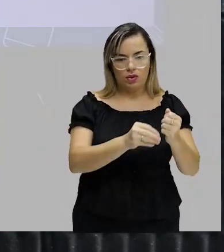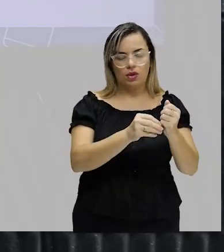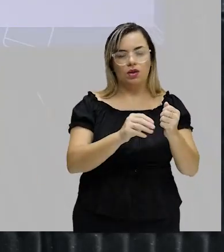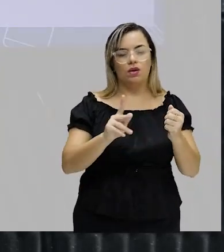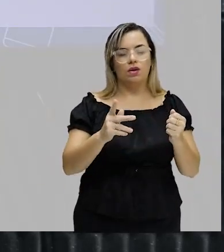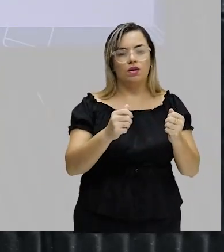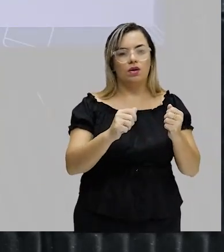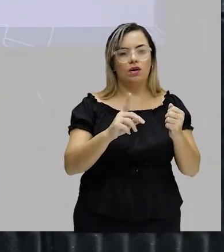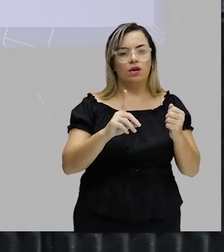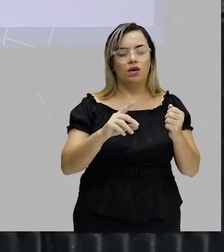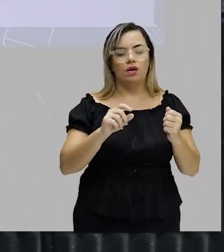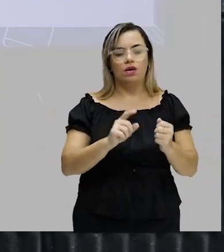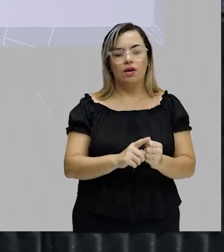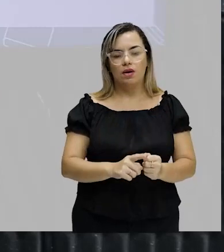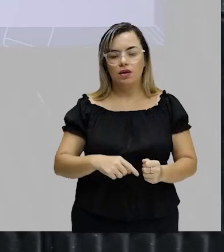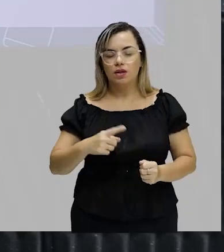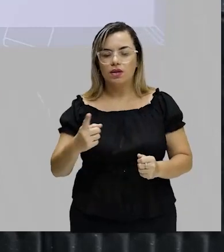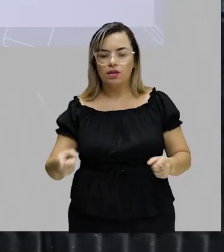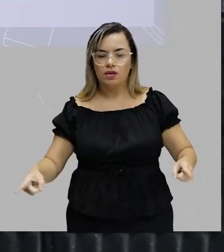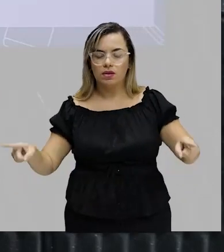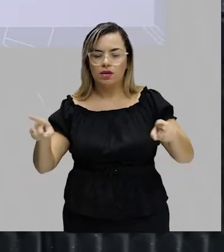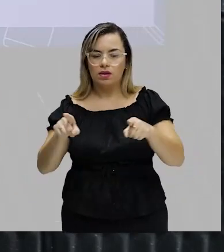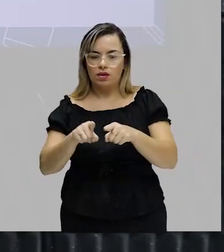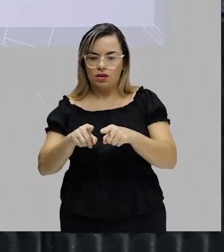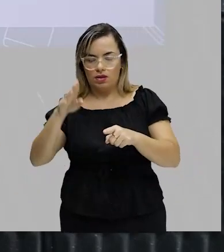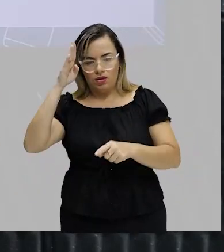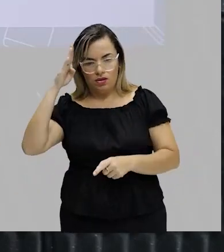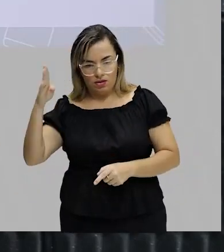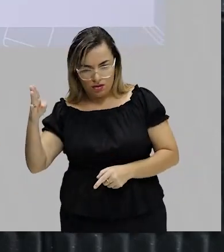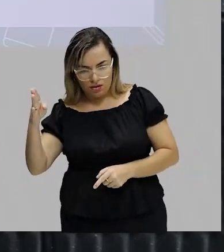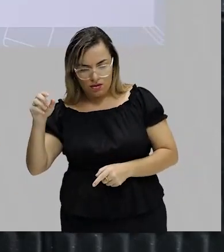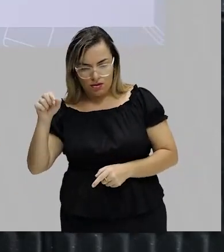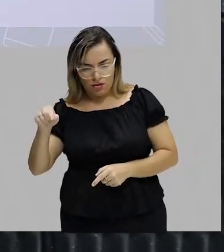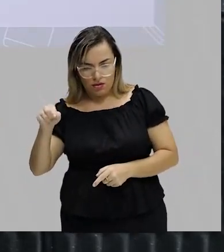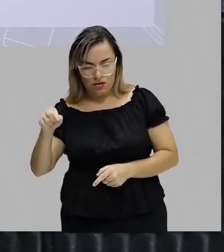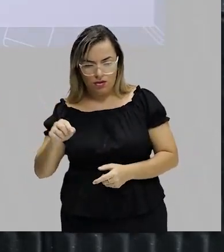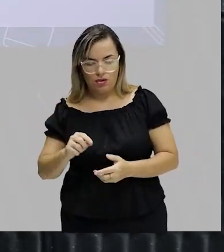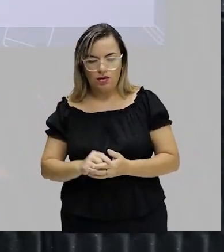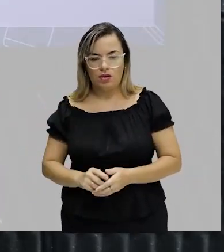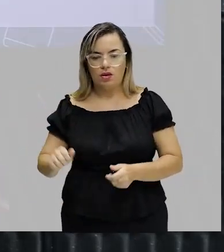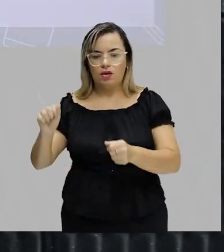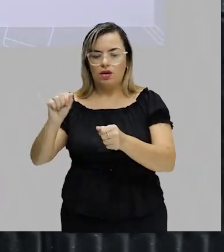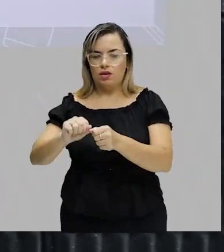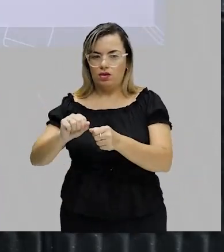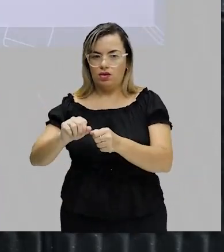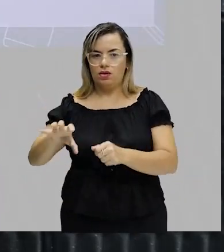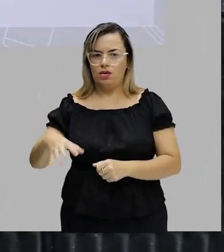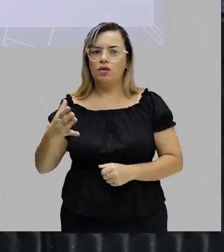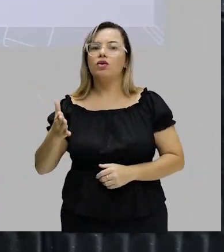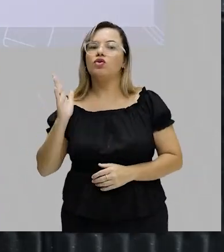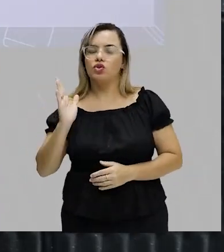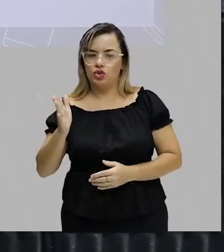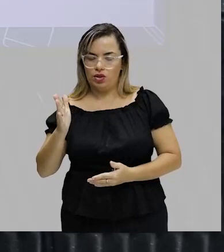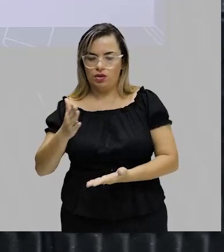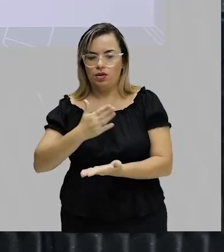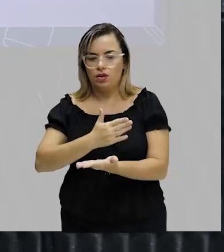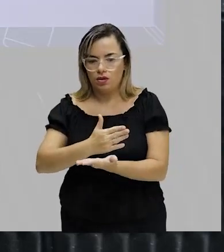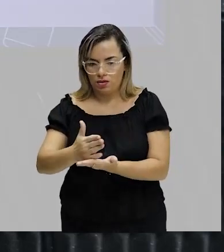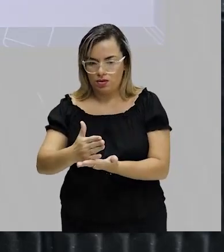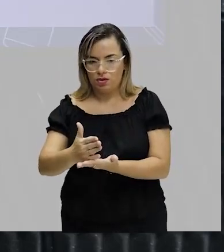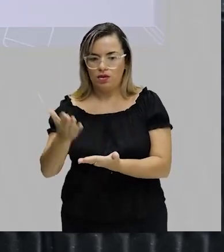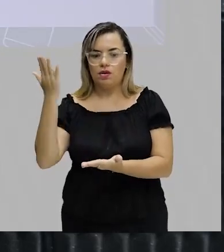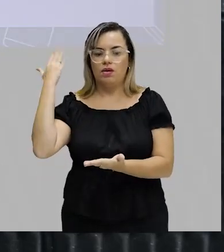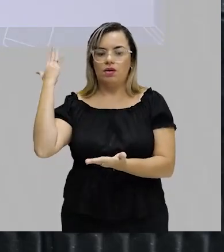had, mais o verbo principal conjugado no particípio passado, que vai indicar que essa ação já se iniciou no tempo